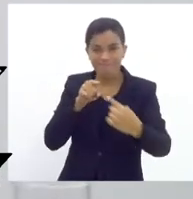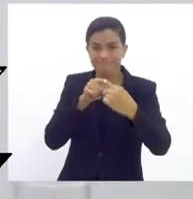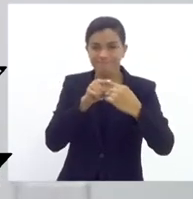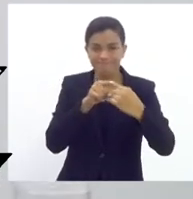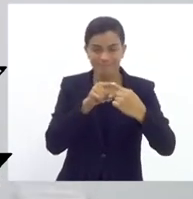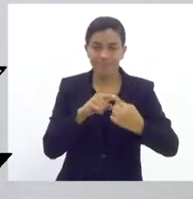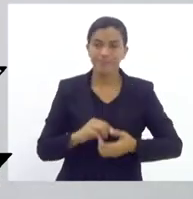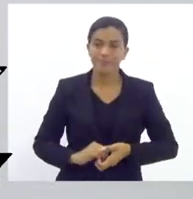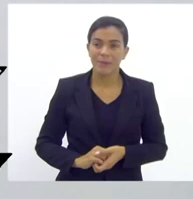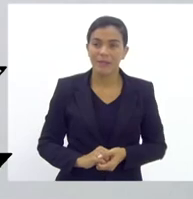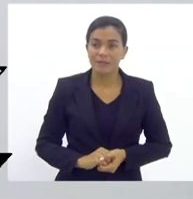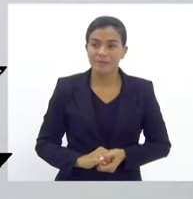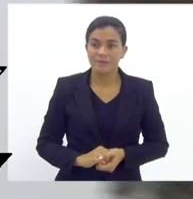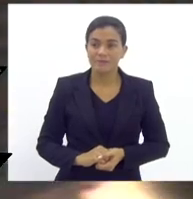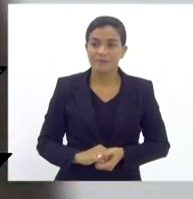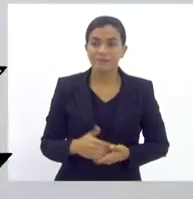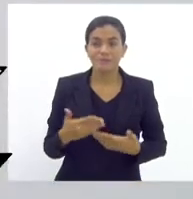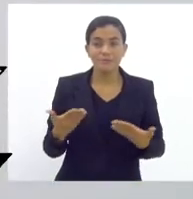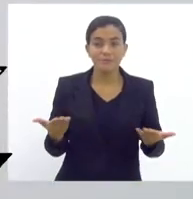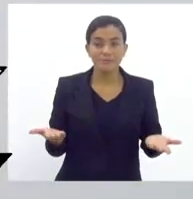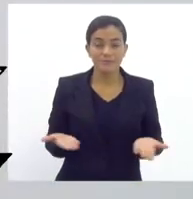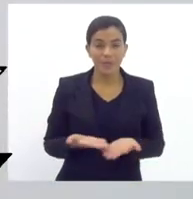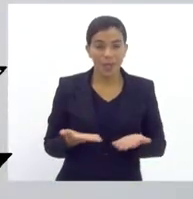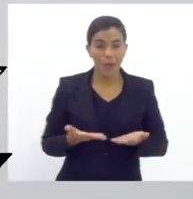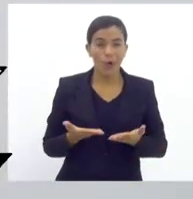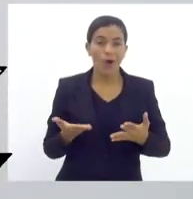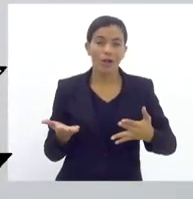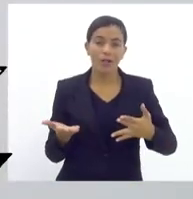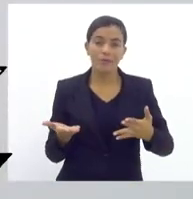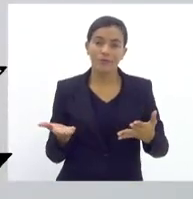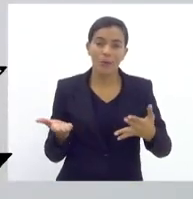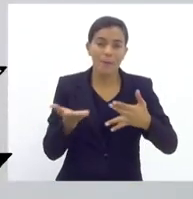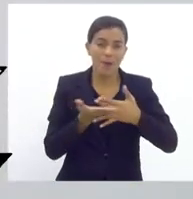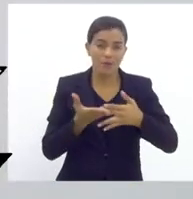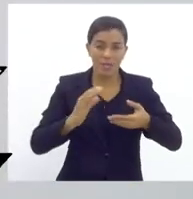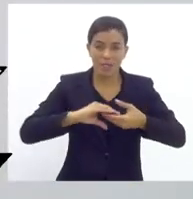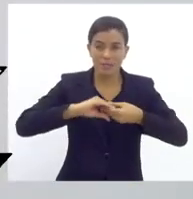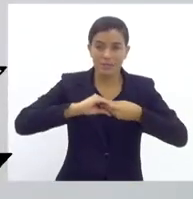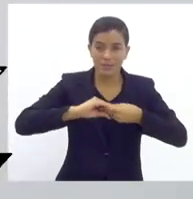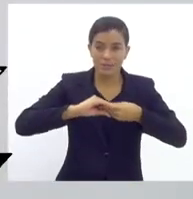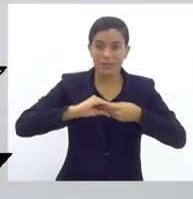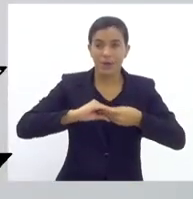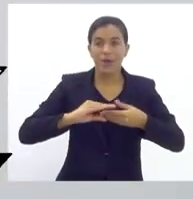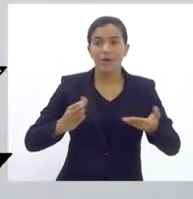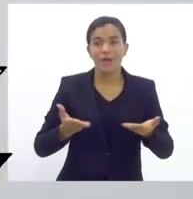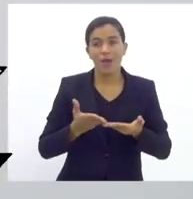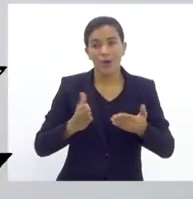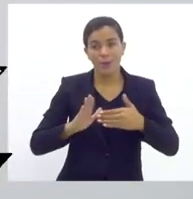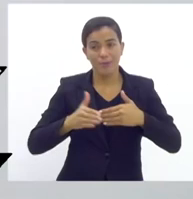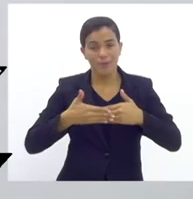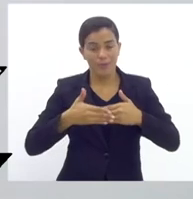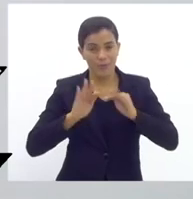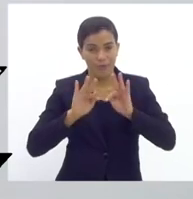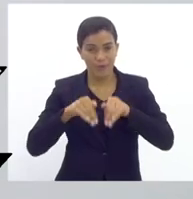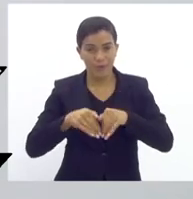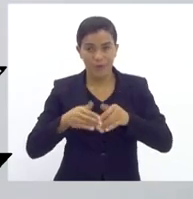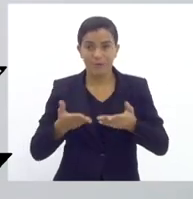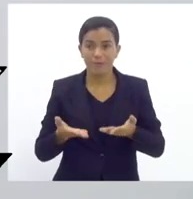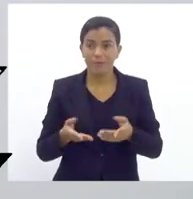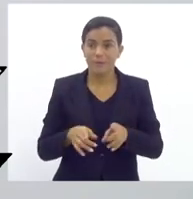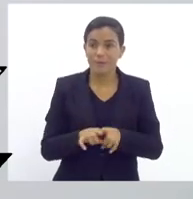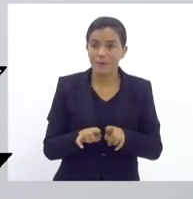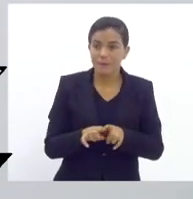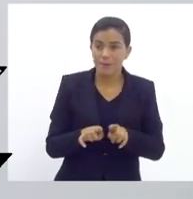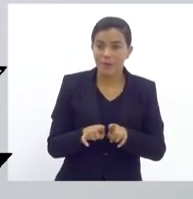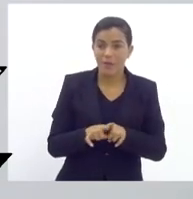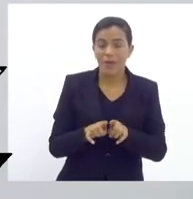público-alvo bom eu vou pausar um pouco as saudações agora a gente vai deixar para o final para a gente compor o